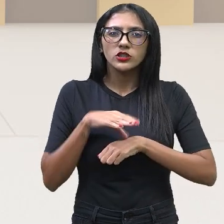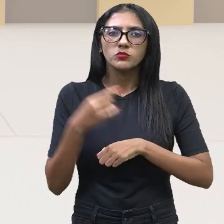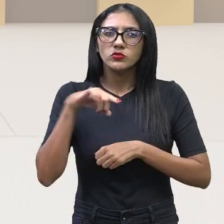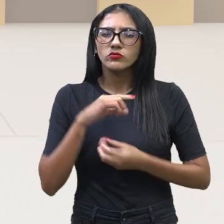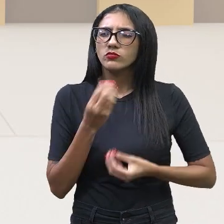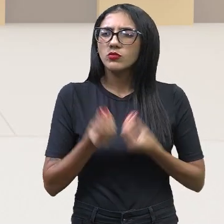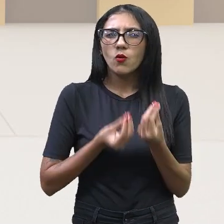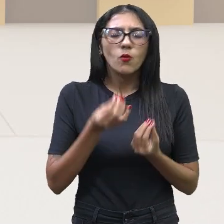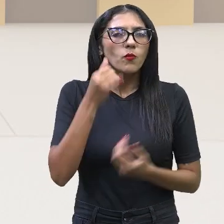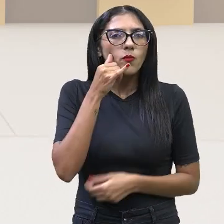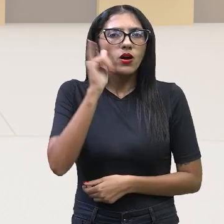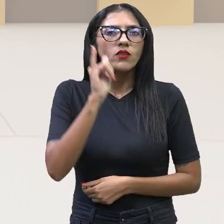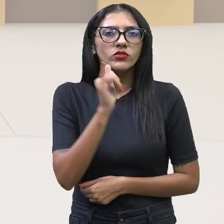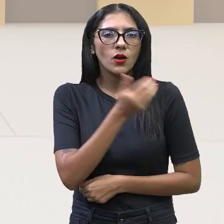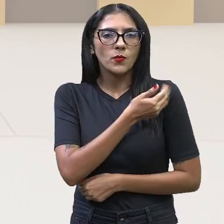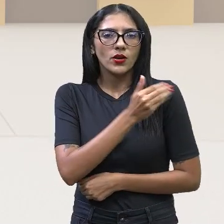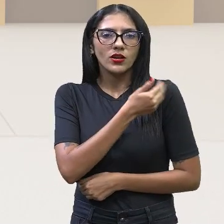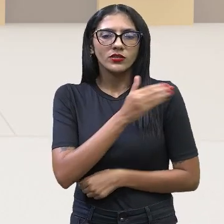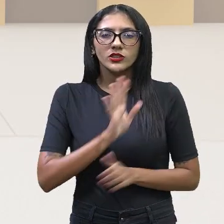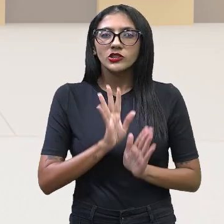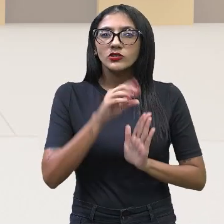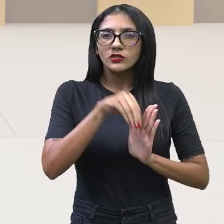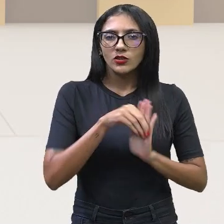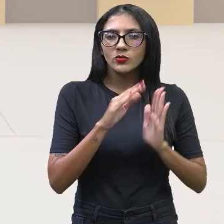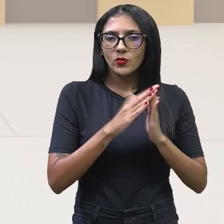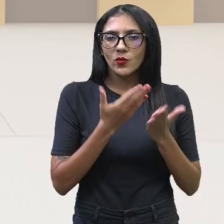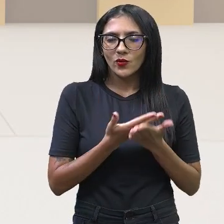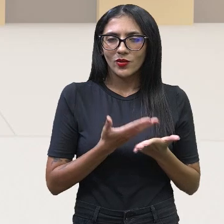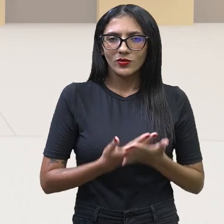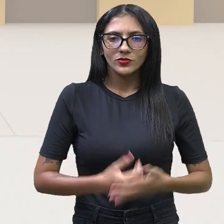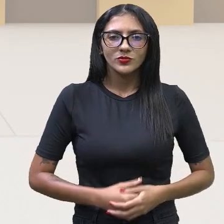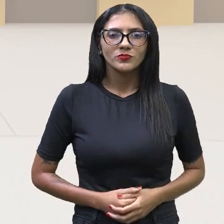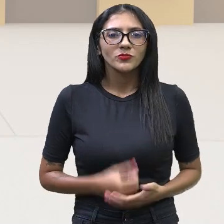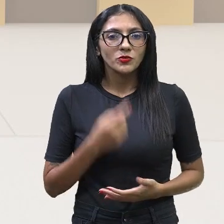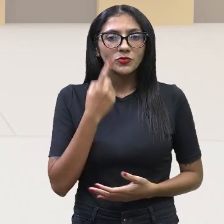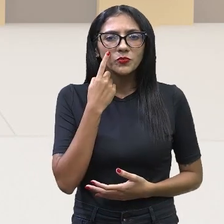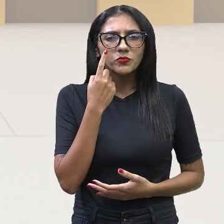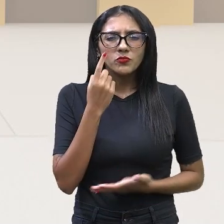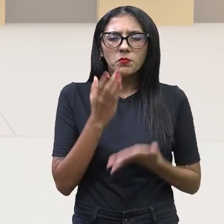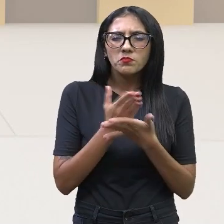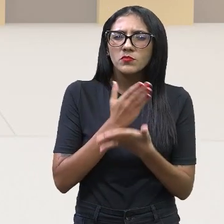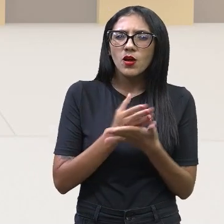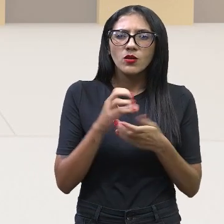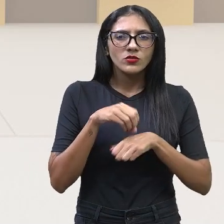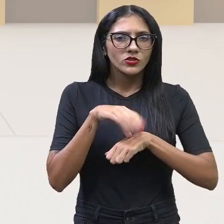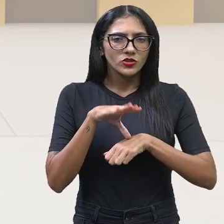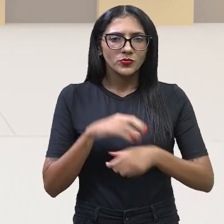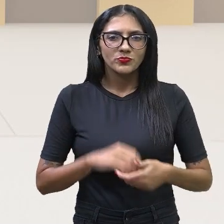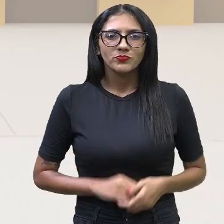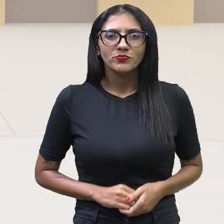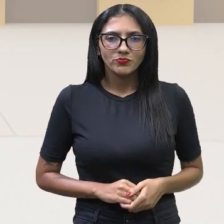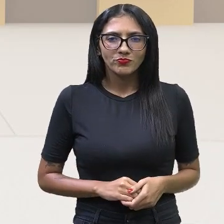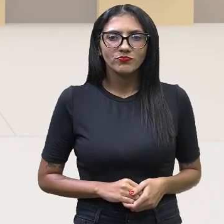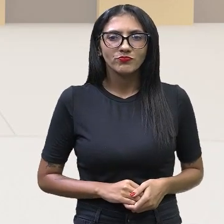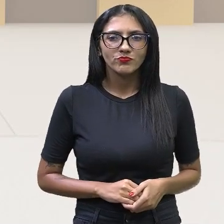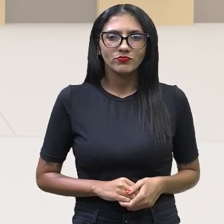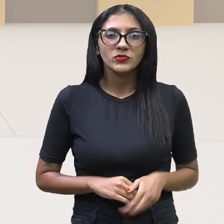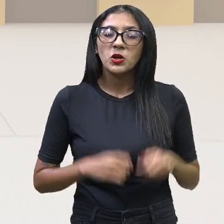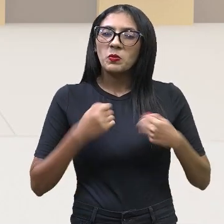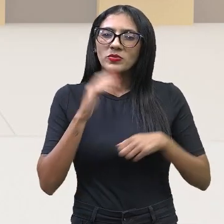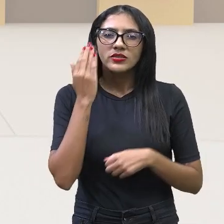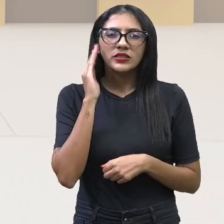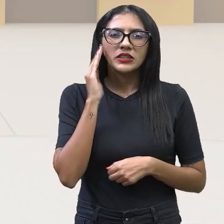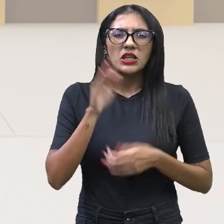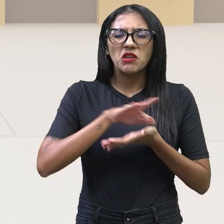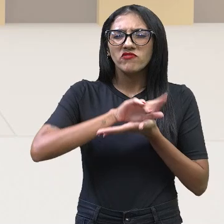como combater o racismo dentro da escola, certo? Vamos a algumas dicas, então. Leve diversidade cultural